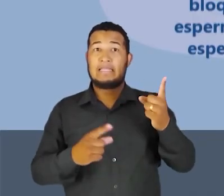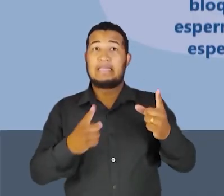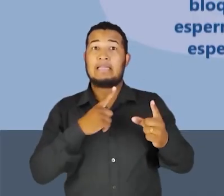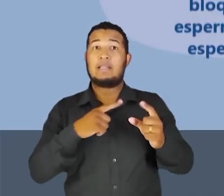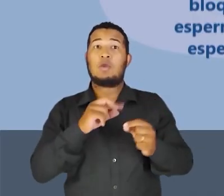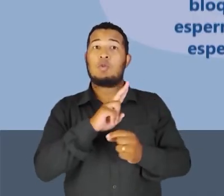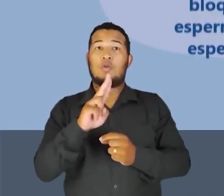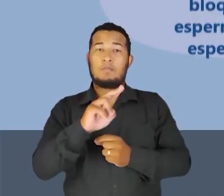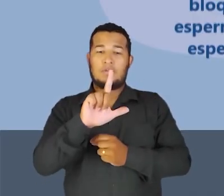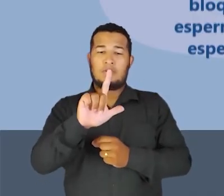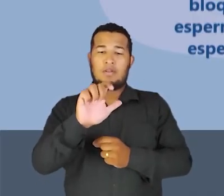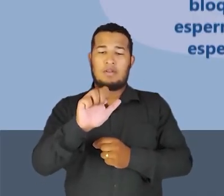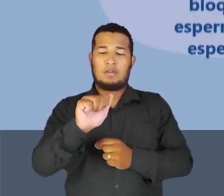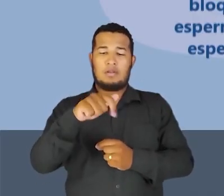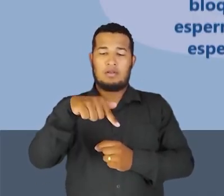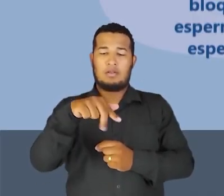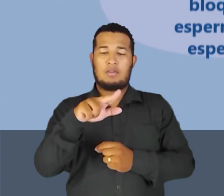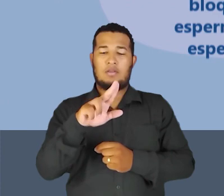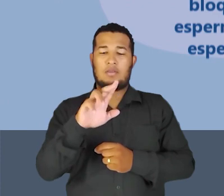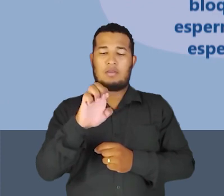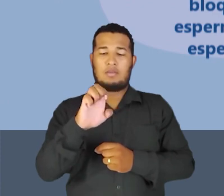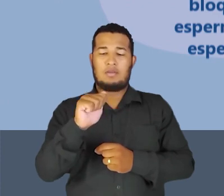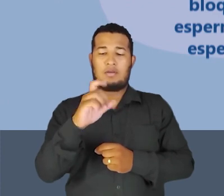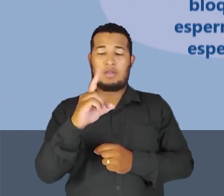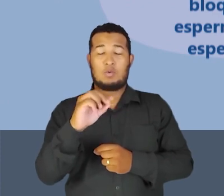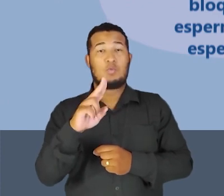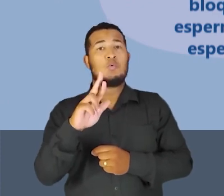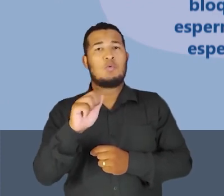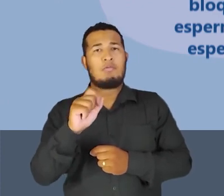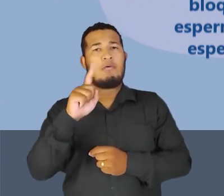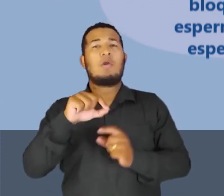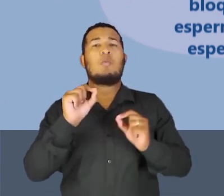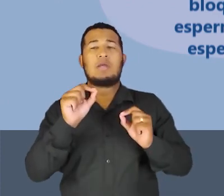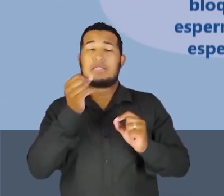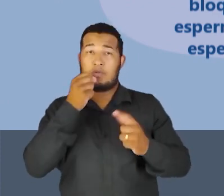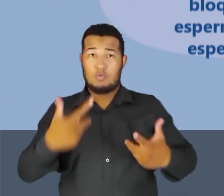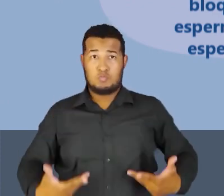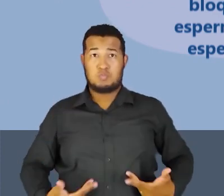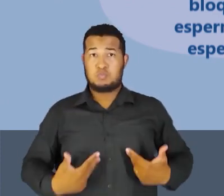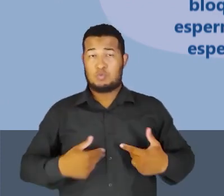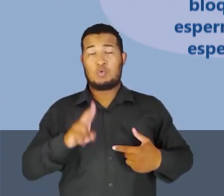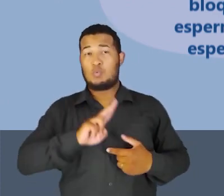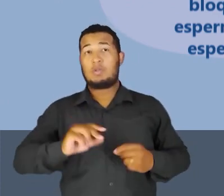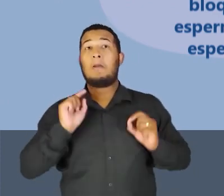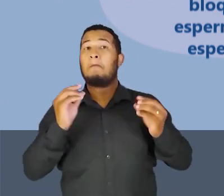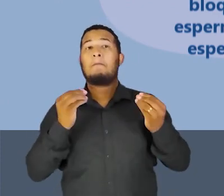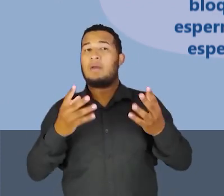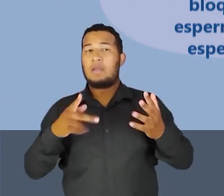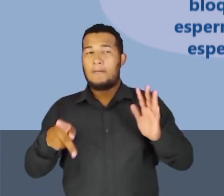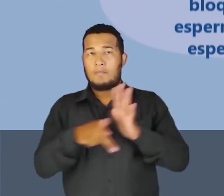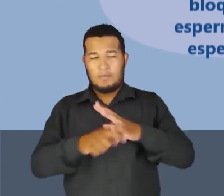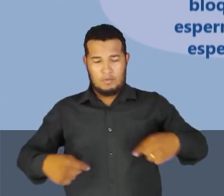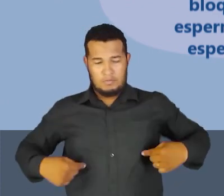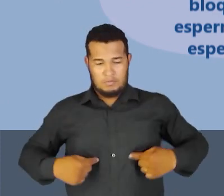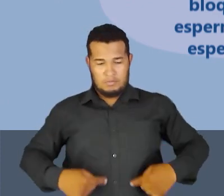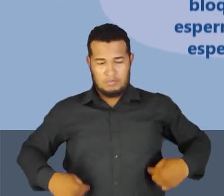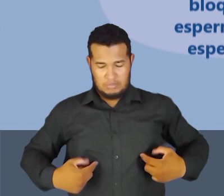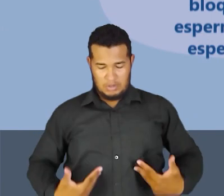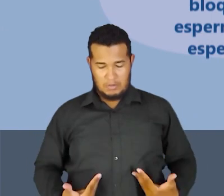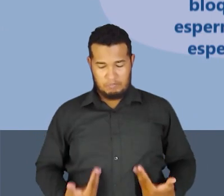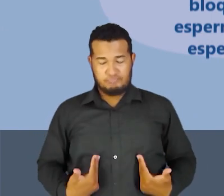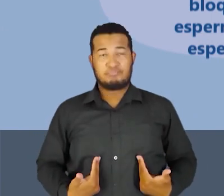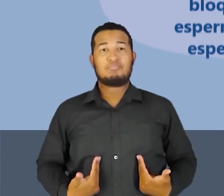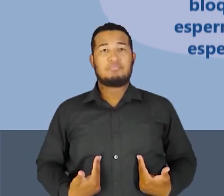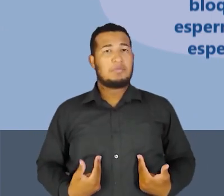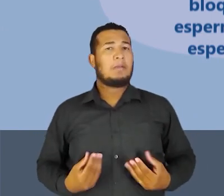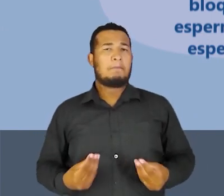a chamada laqueadura ou ligadura de trompas, que é um método cirúrgico em que bloqueia as trompas uterinas para evitar com que